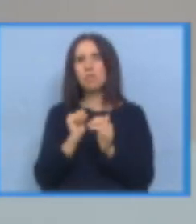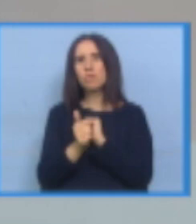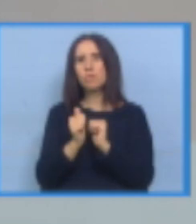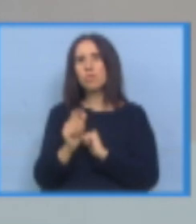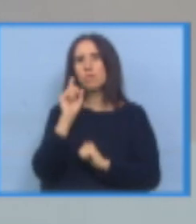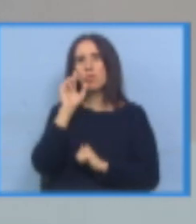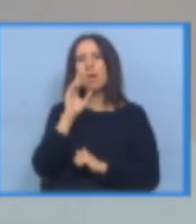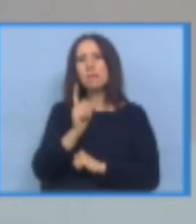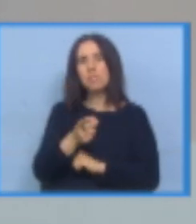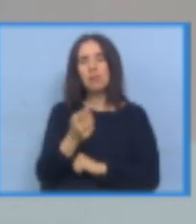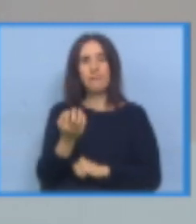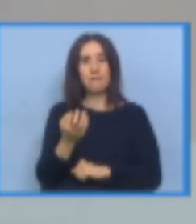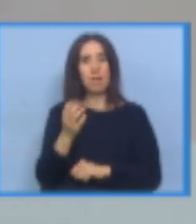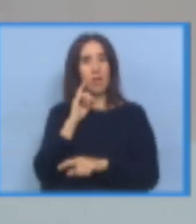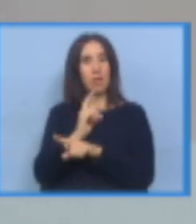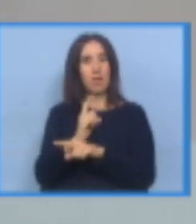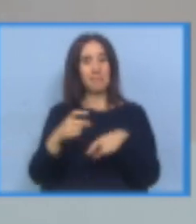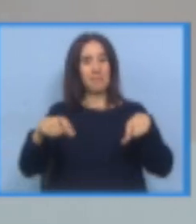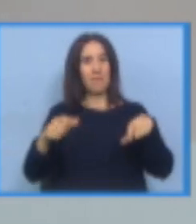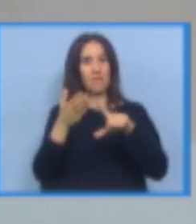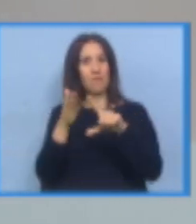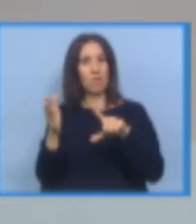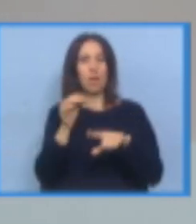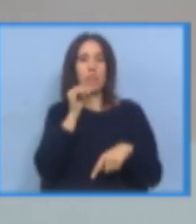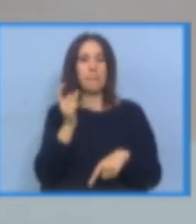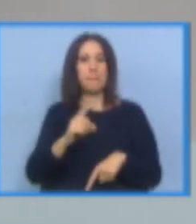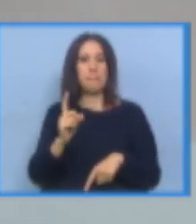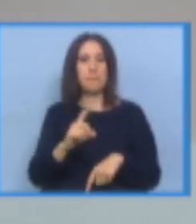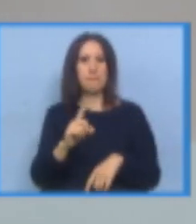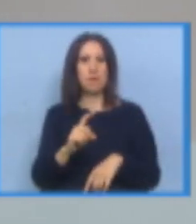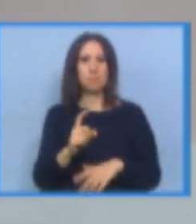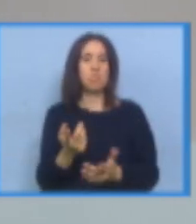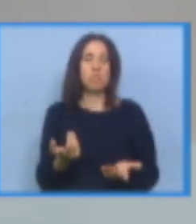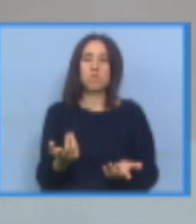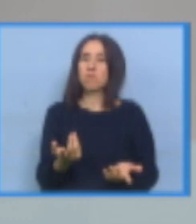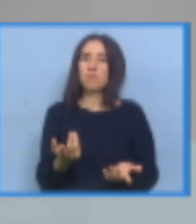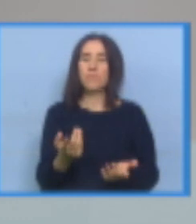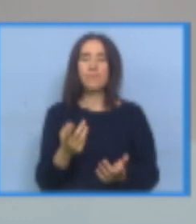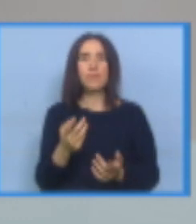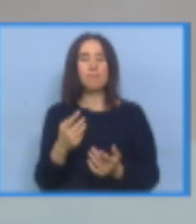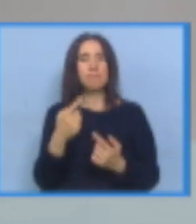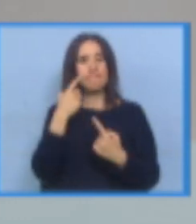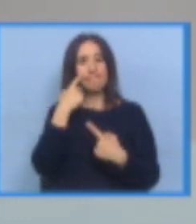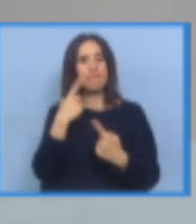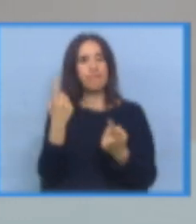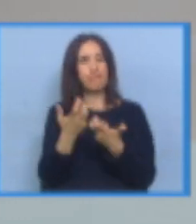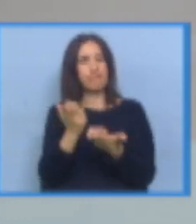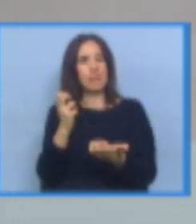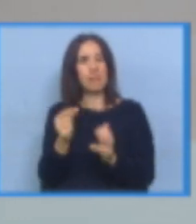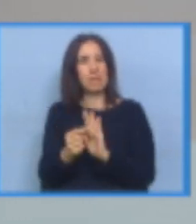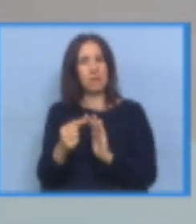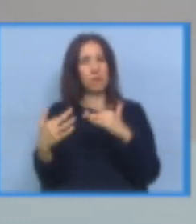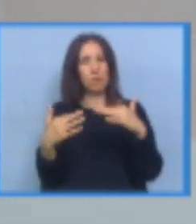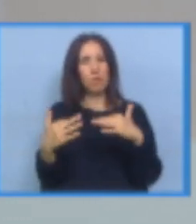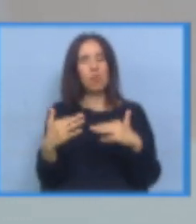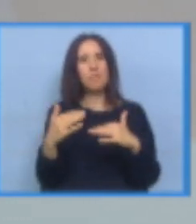facto, isso que se passa fora das 4 linhas e que muitas vezes domina negativamente o futebol possa ter